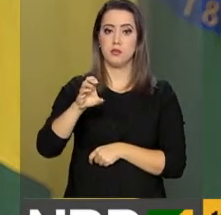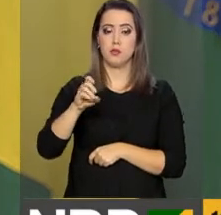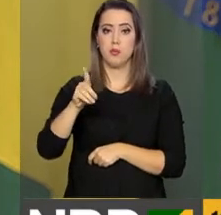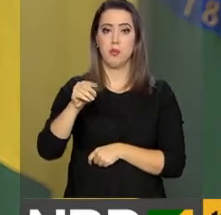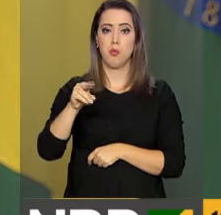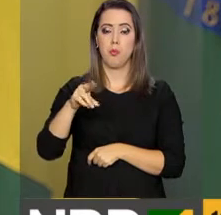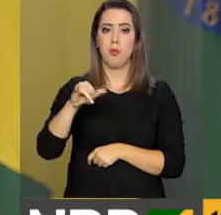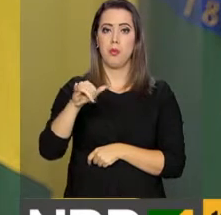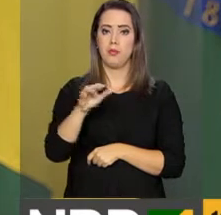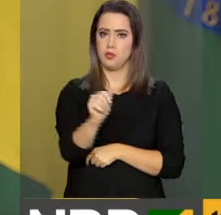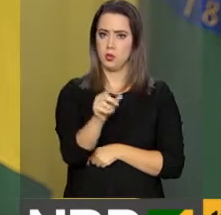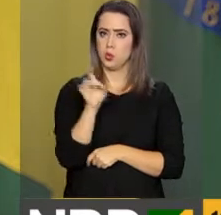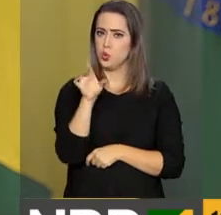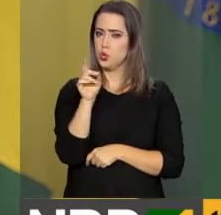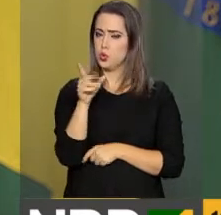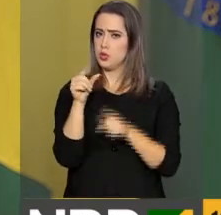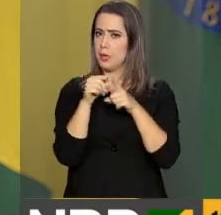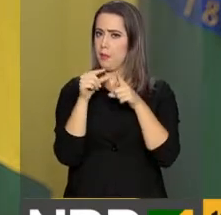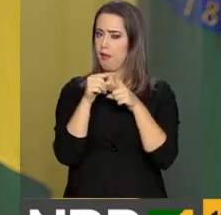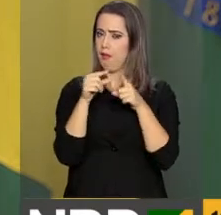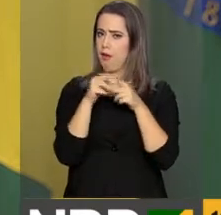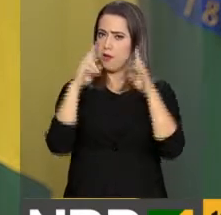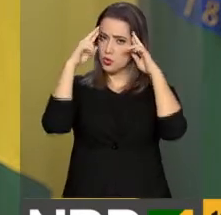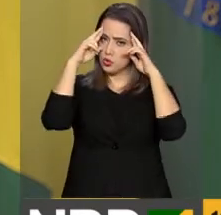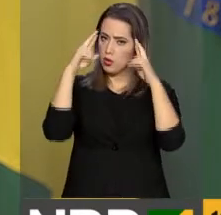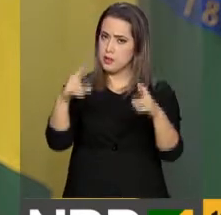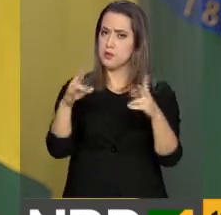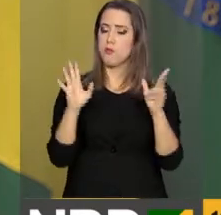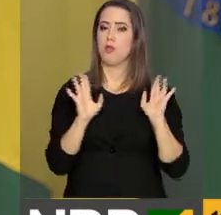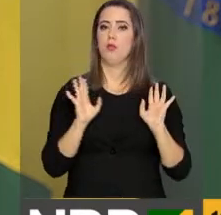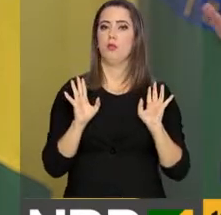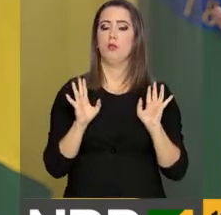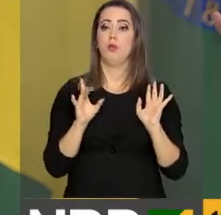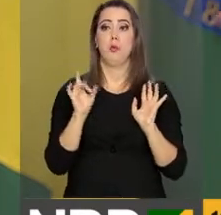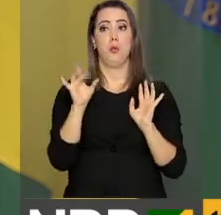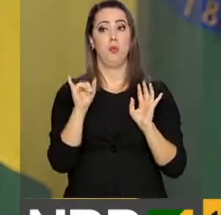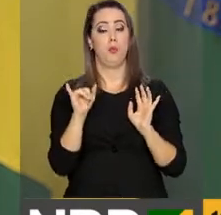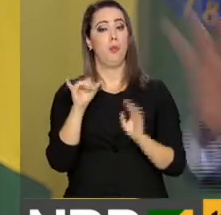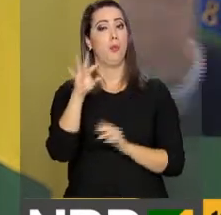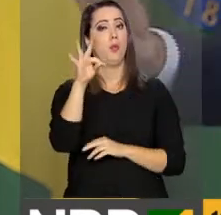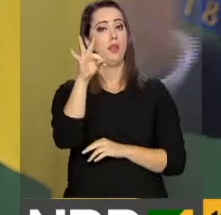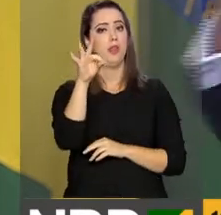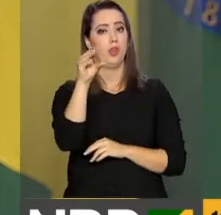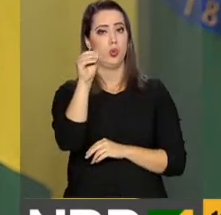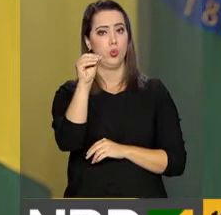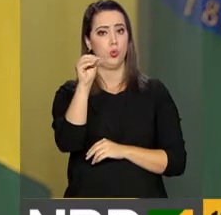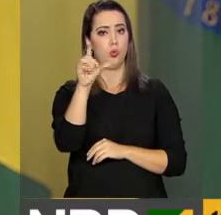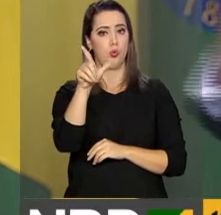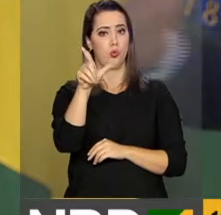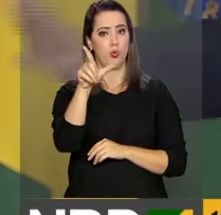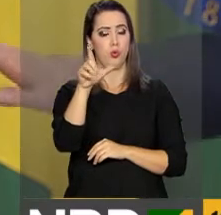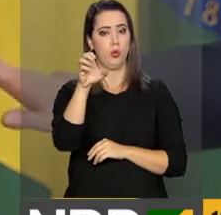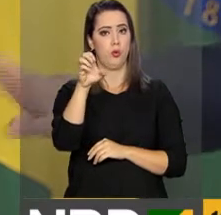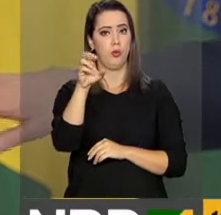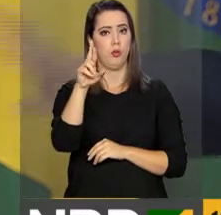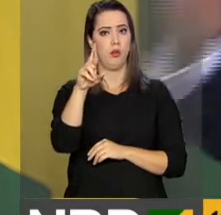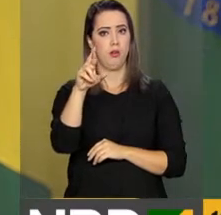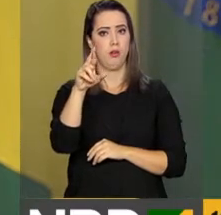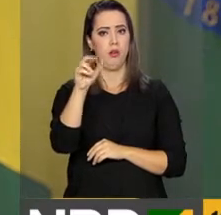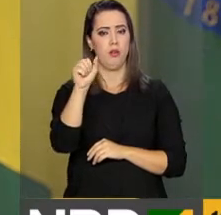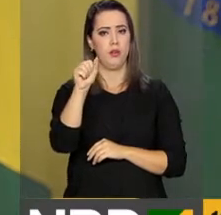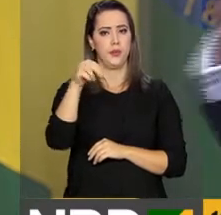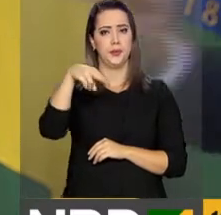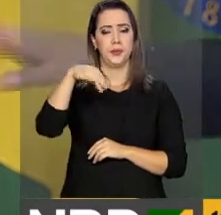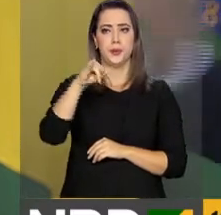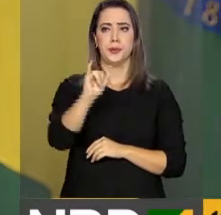palavra respeito, ao invés de tolerância ou intolerância, porque, volto a dizer, tolerância significa uma discriminação. Eu tolero